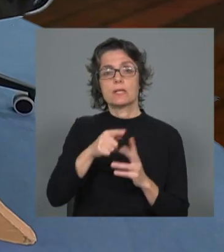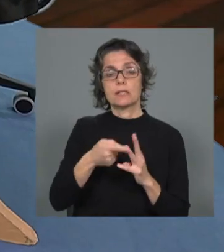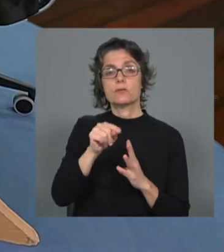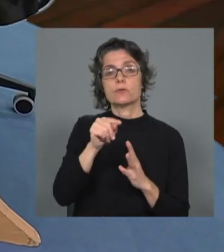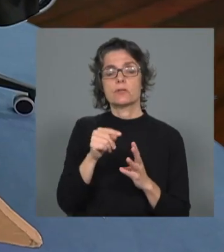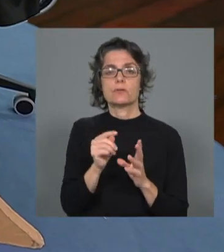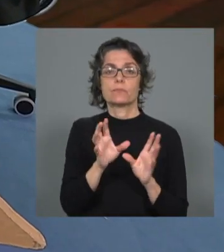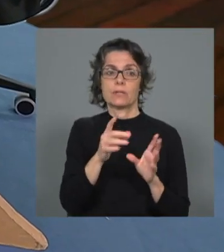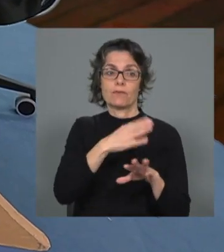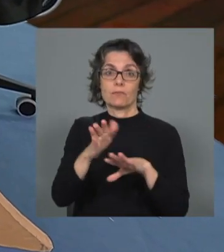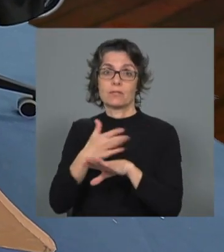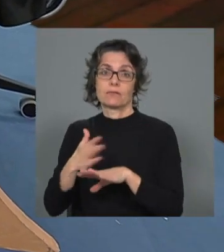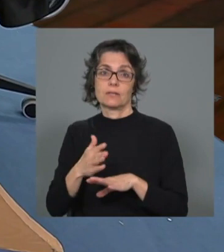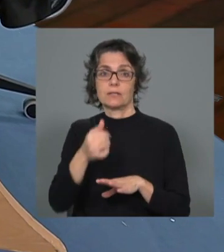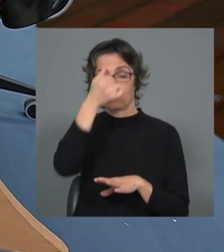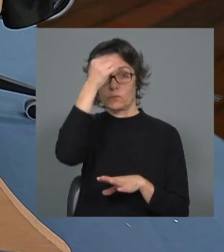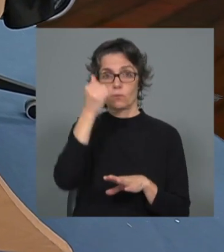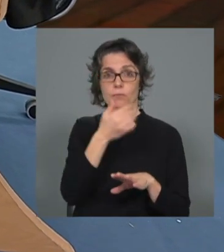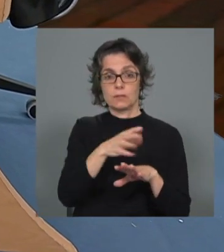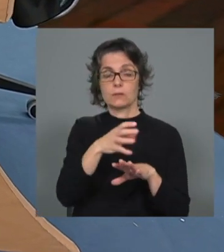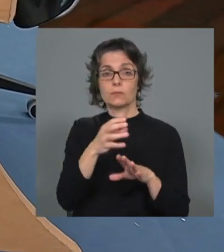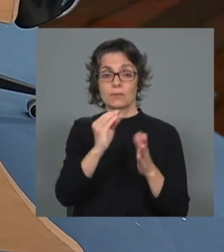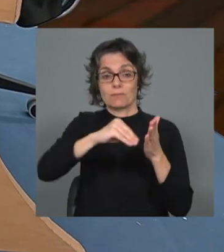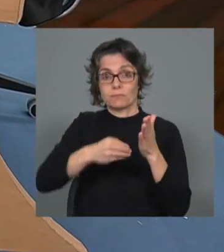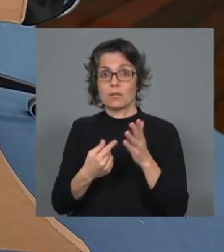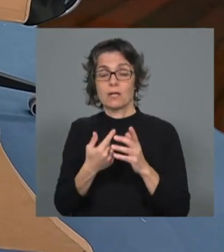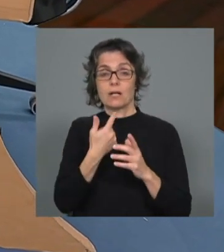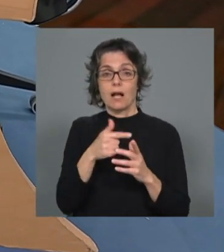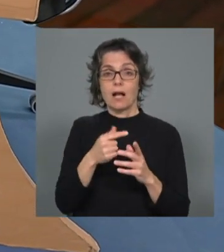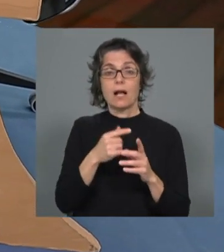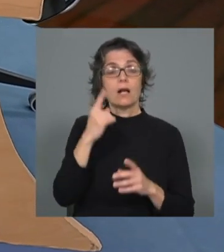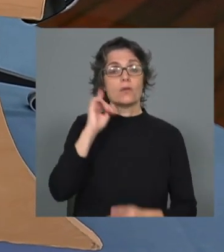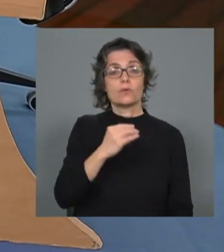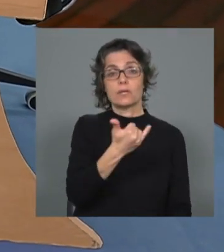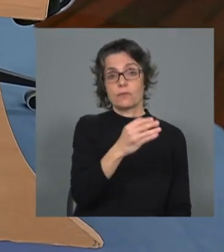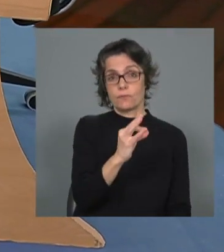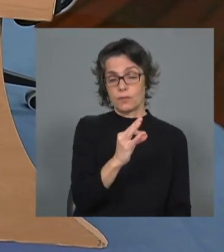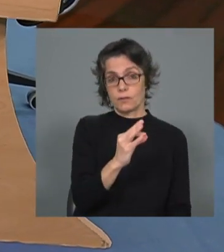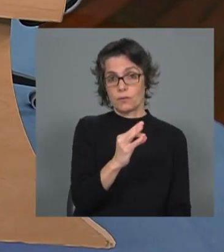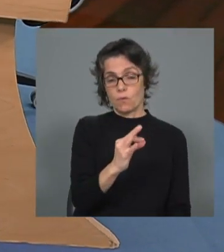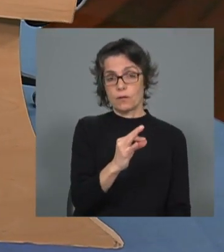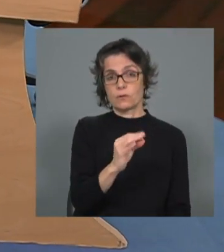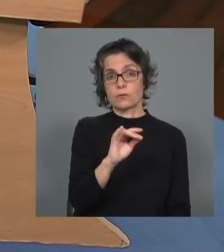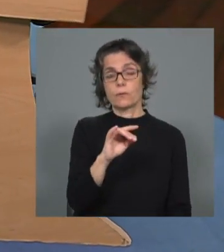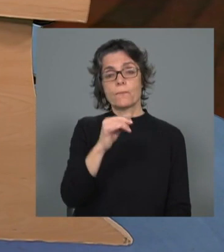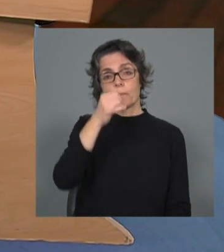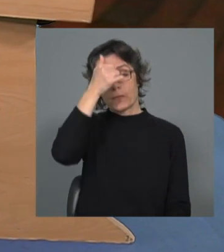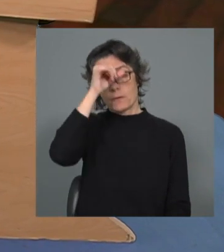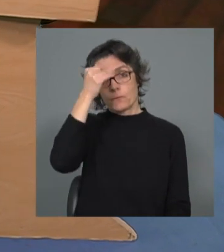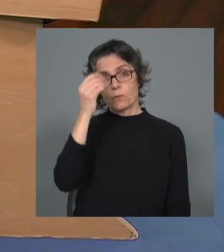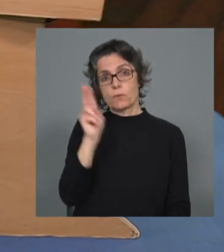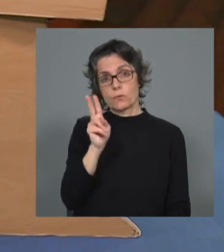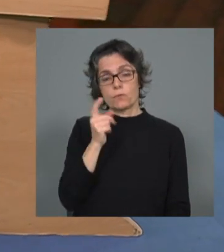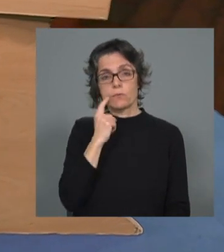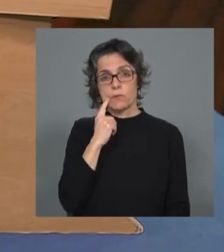domingos pelo número de inscrições. Vamos fazer no dia 24, que é logo na 8ª, no segundo domingo da Páscoa,